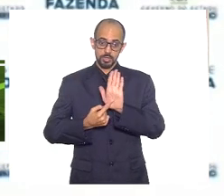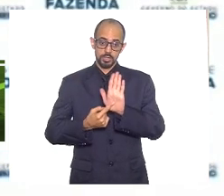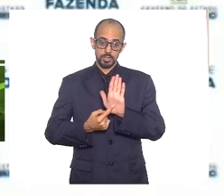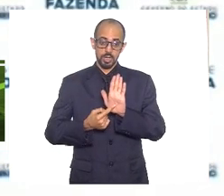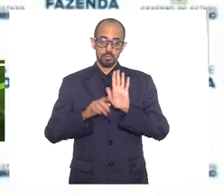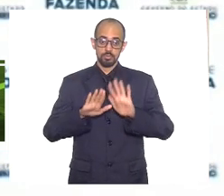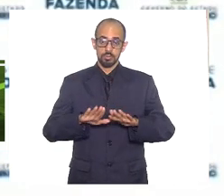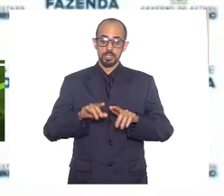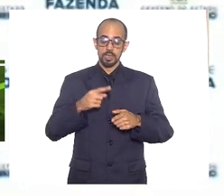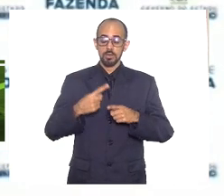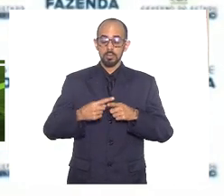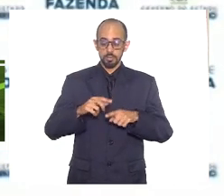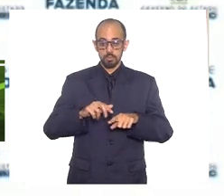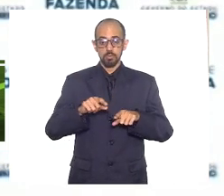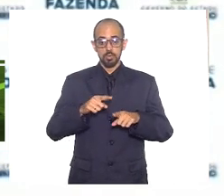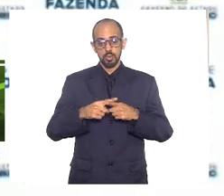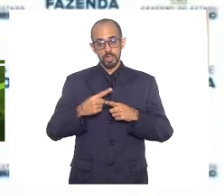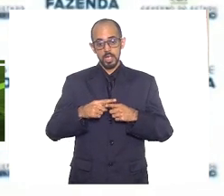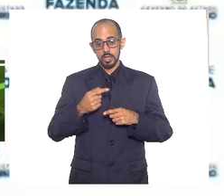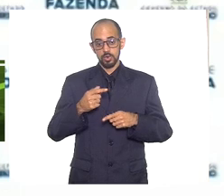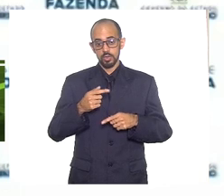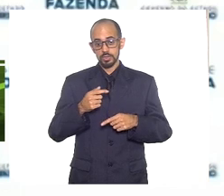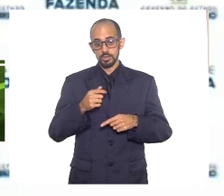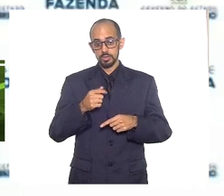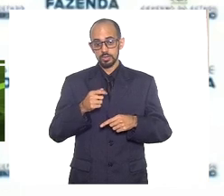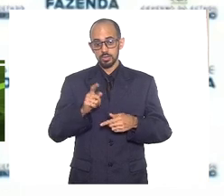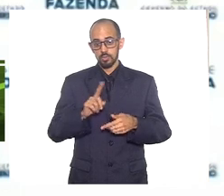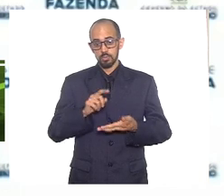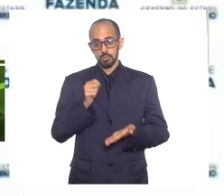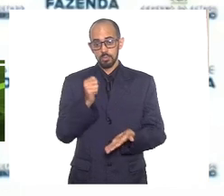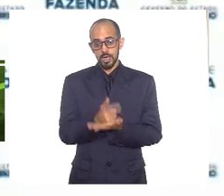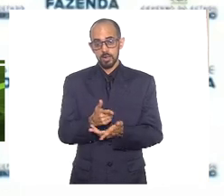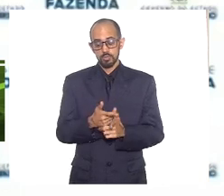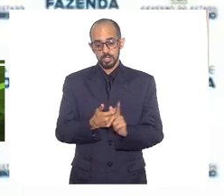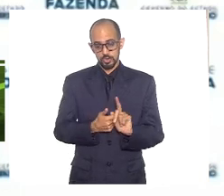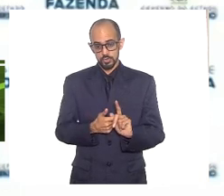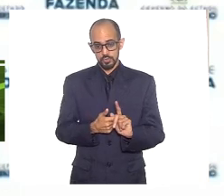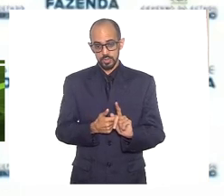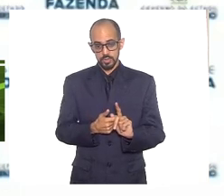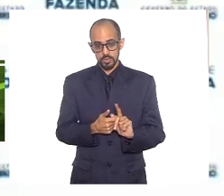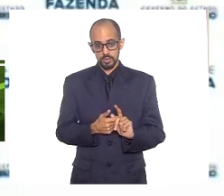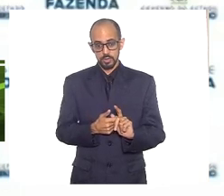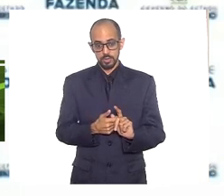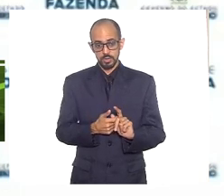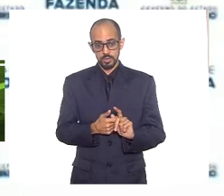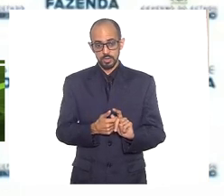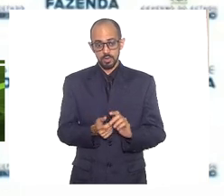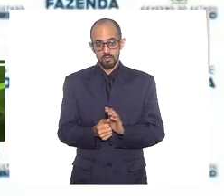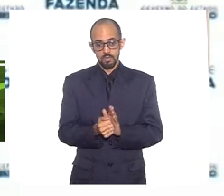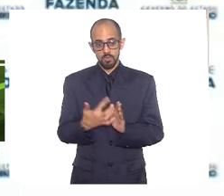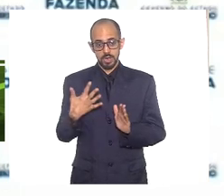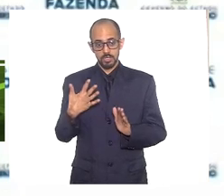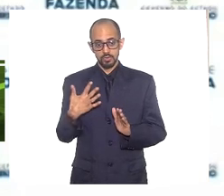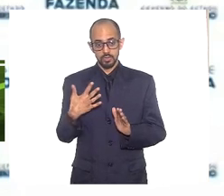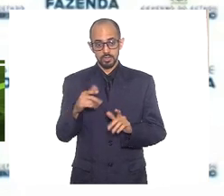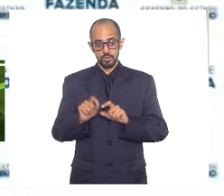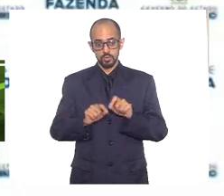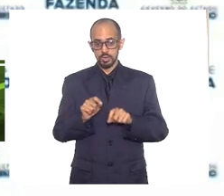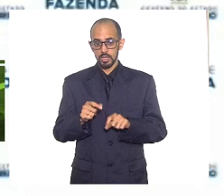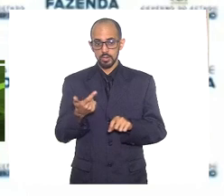não termos pago a dívida. E muitas vezes, independe do Estado